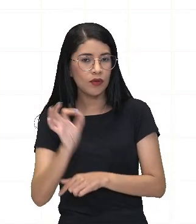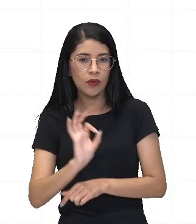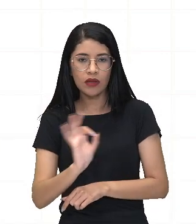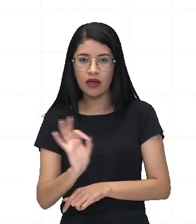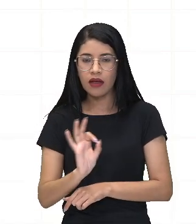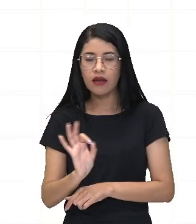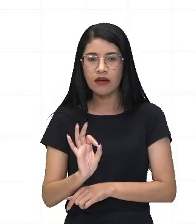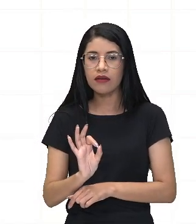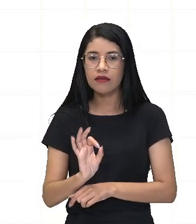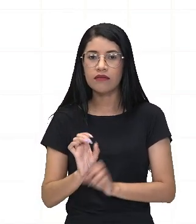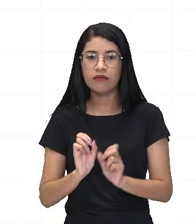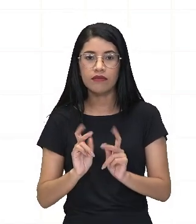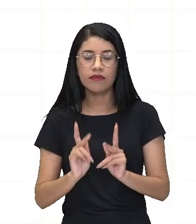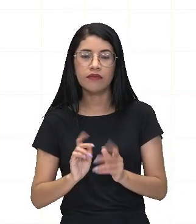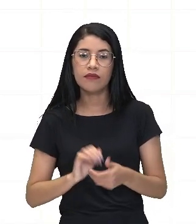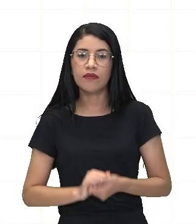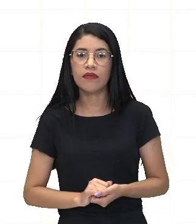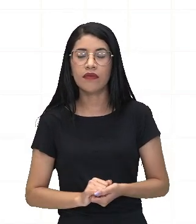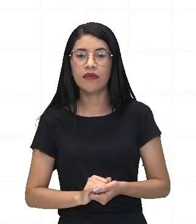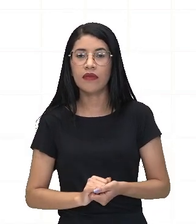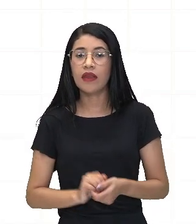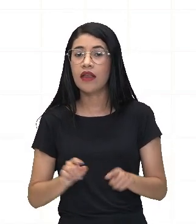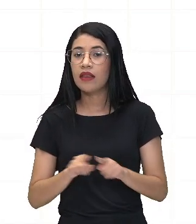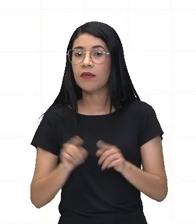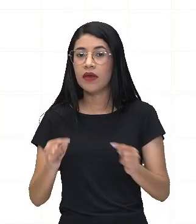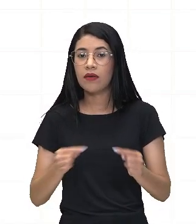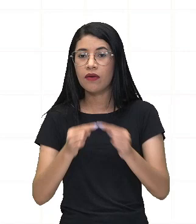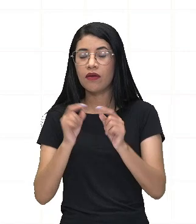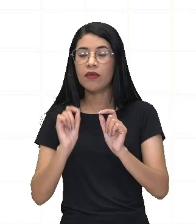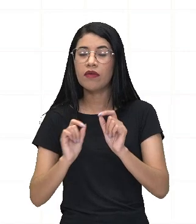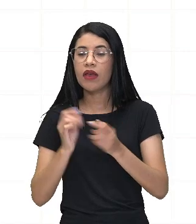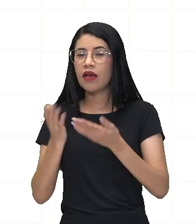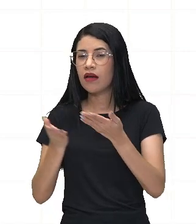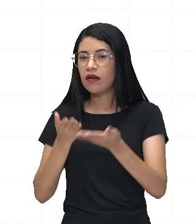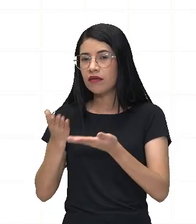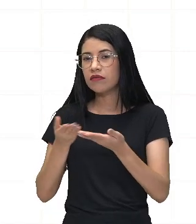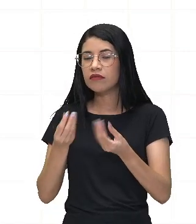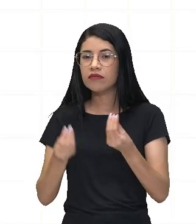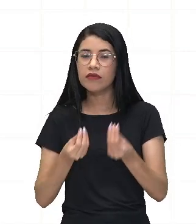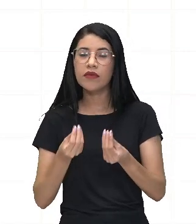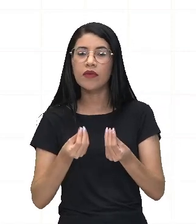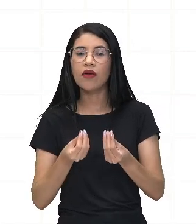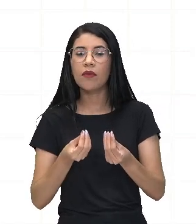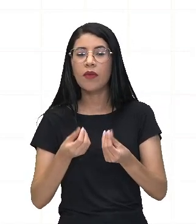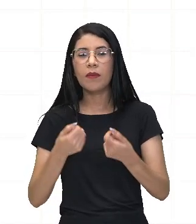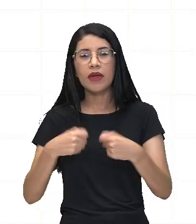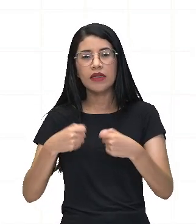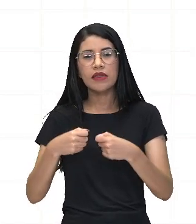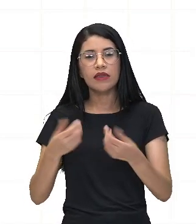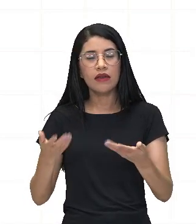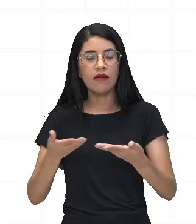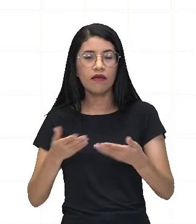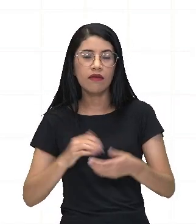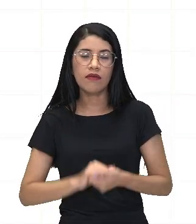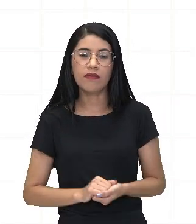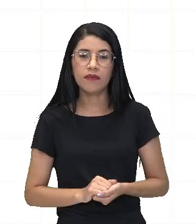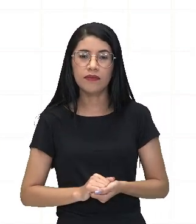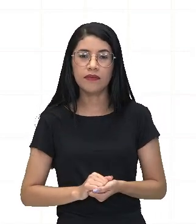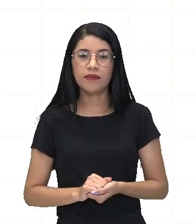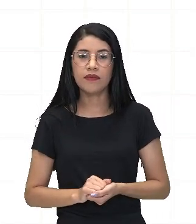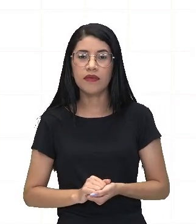das gerações futuras de atender às suas próprias necessidades. Então, o que